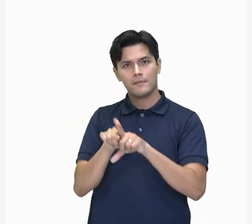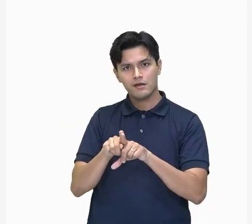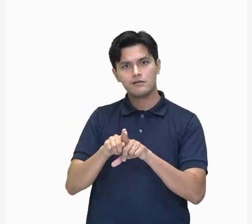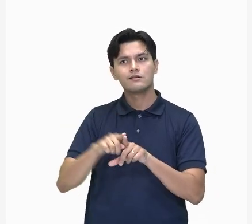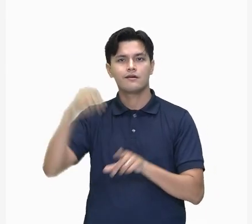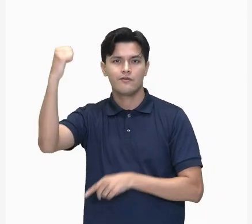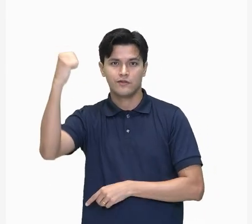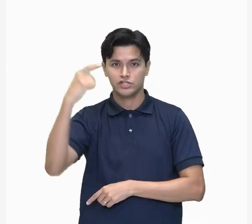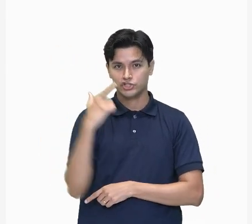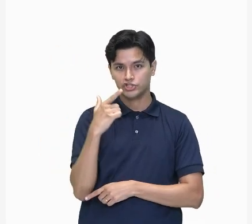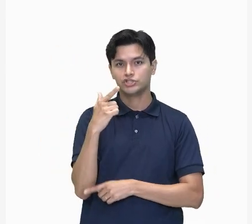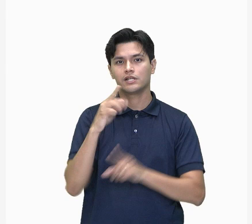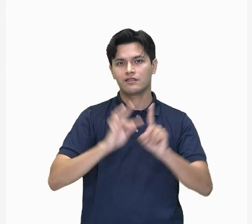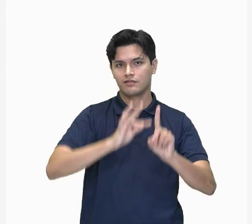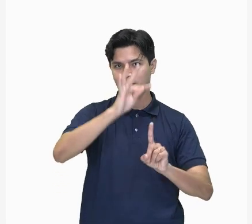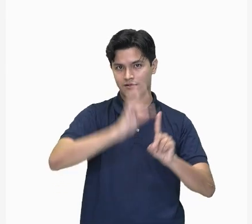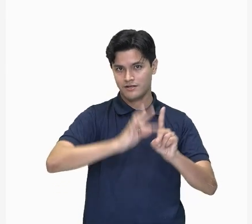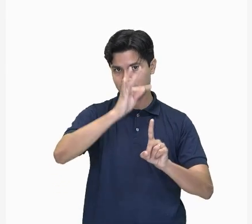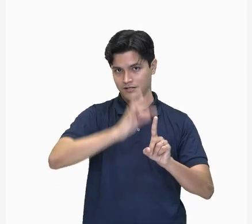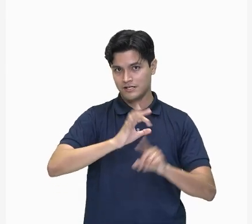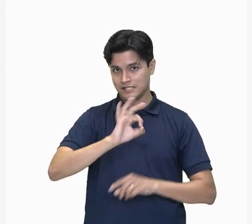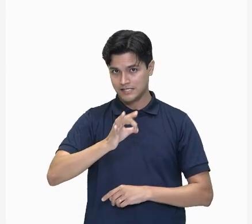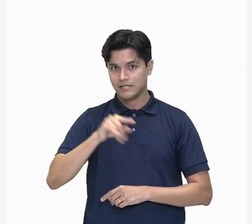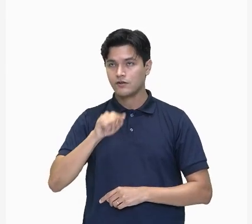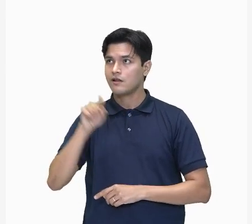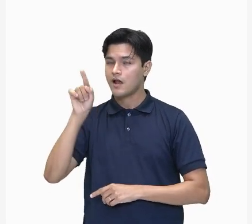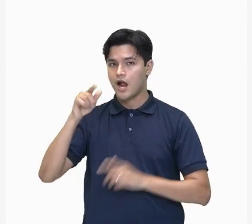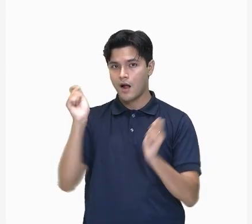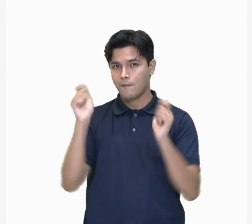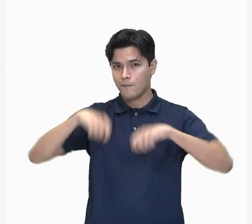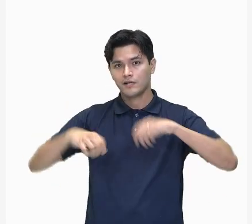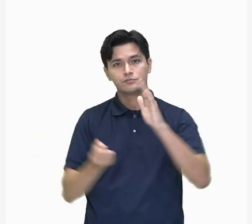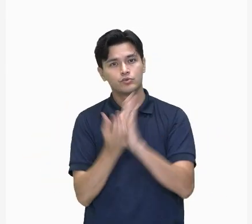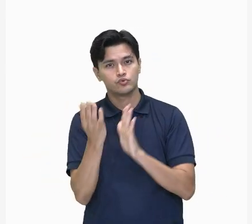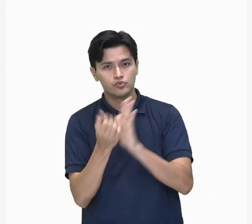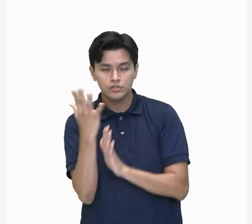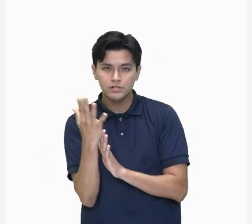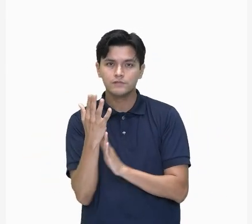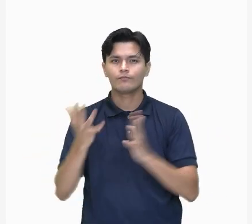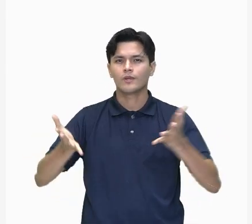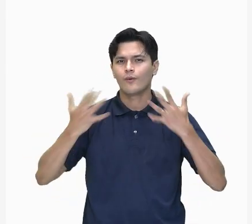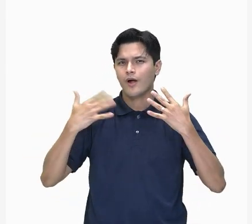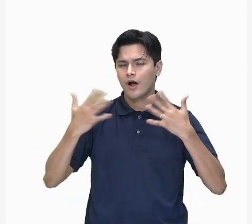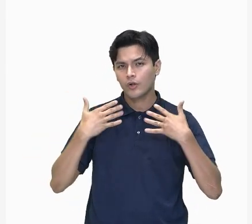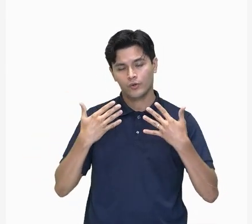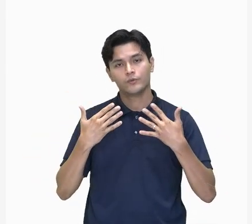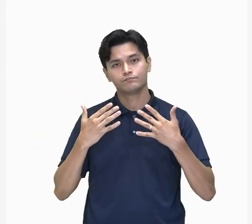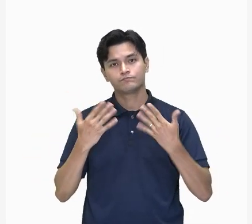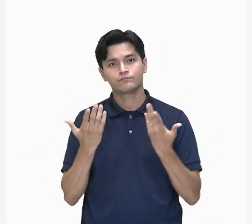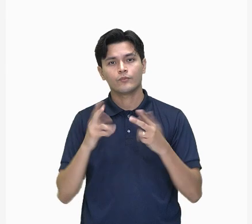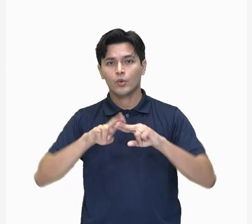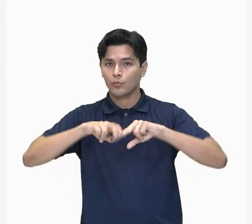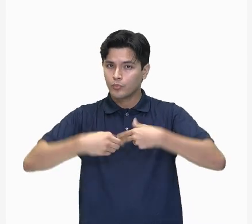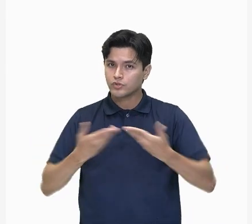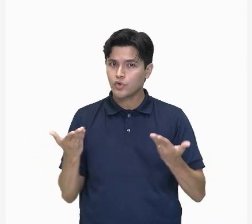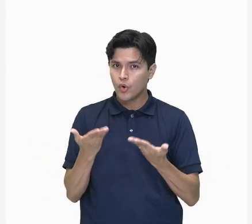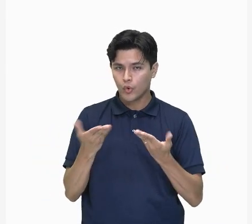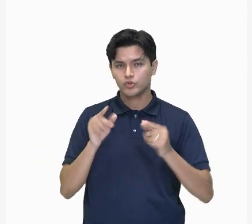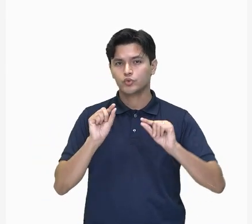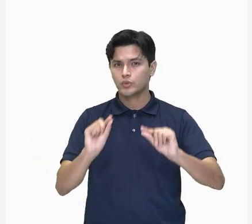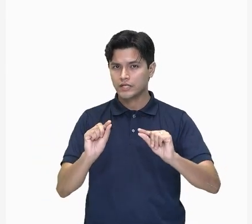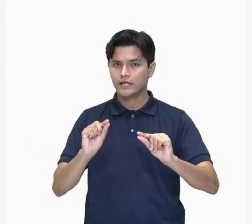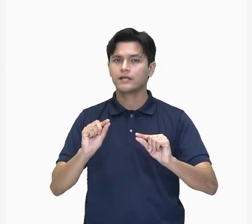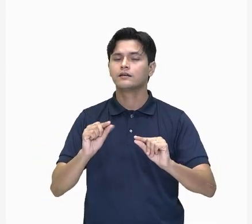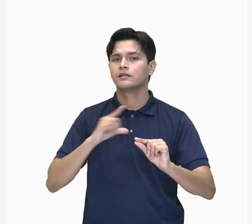Então, a gente observa aí que é muito comum hoje em dia nas casas, né, nos prédios, nos comércios, a gente